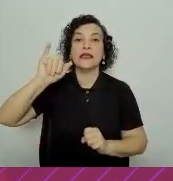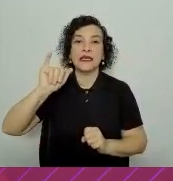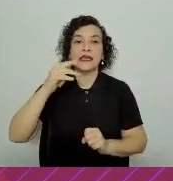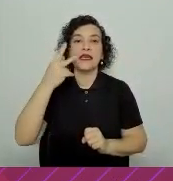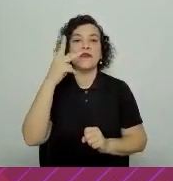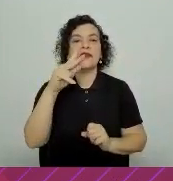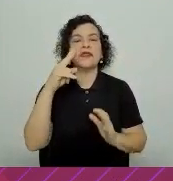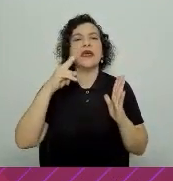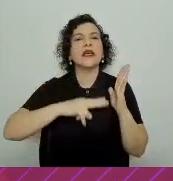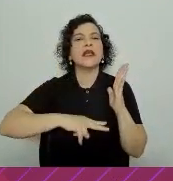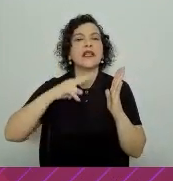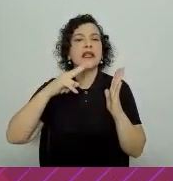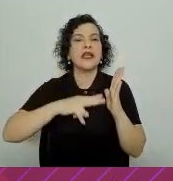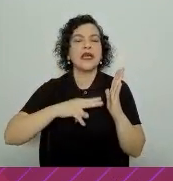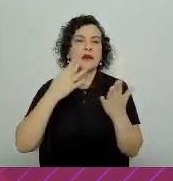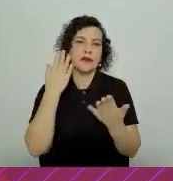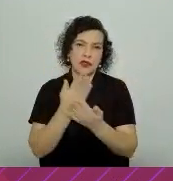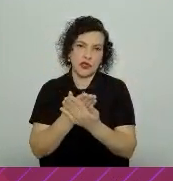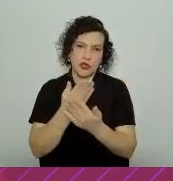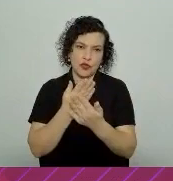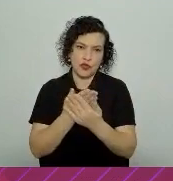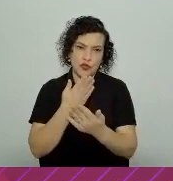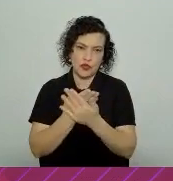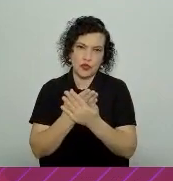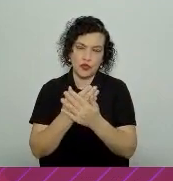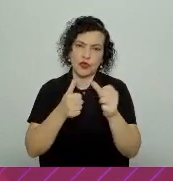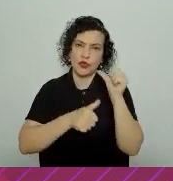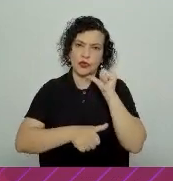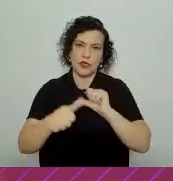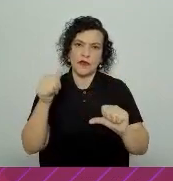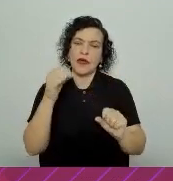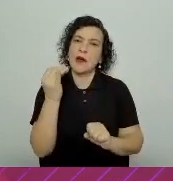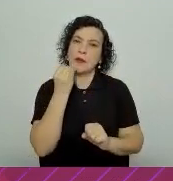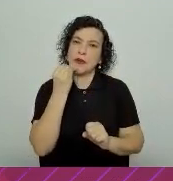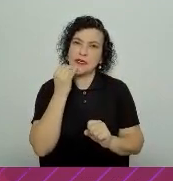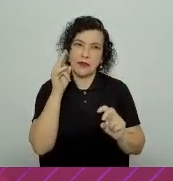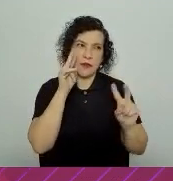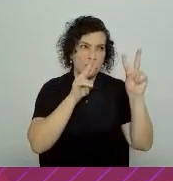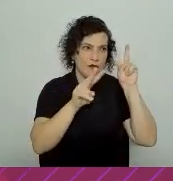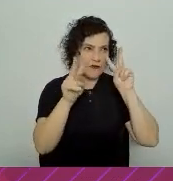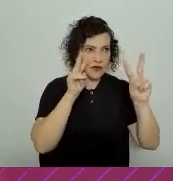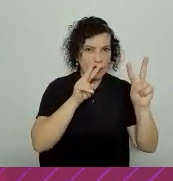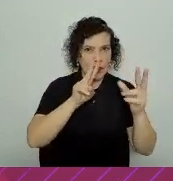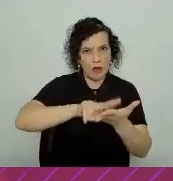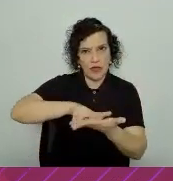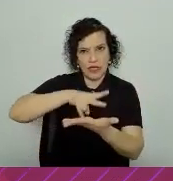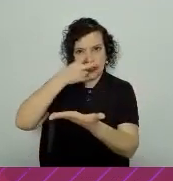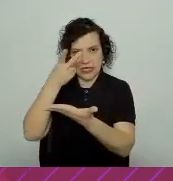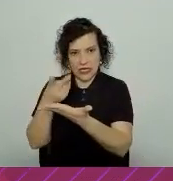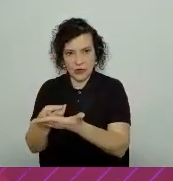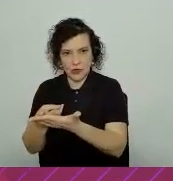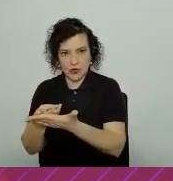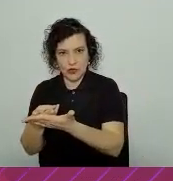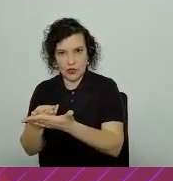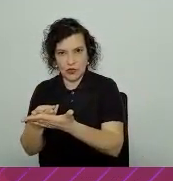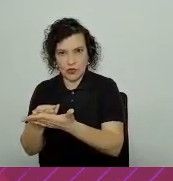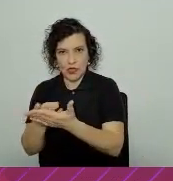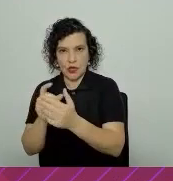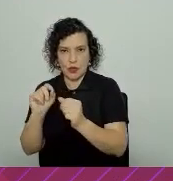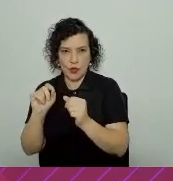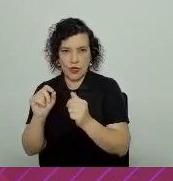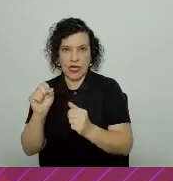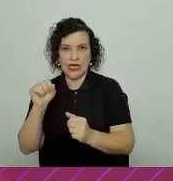leu algum estudo de transformar por exemplo a parte visual e traduzir de forma de sinestesia